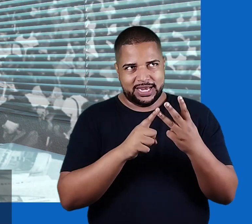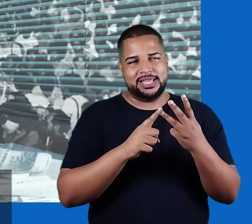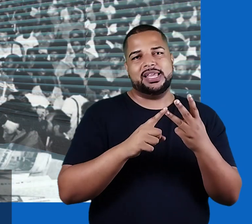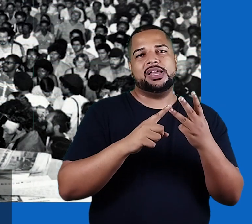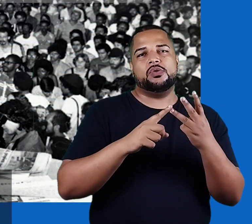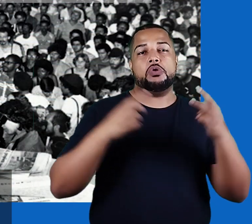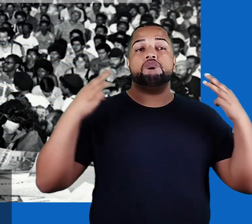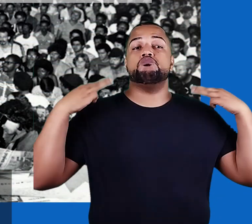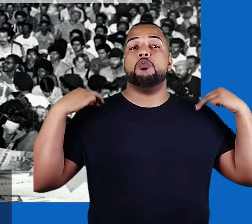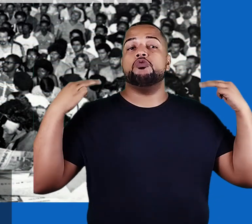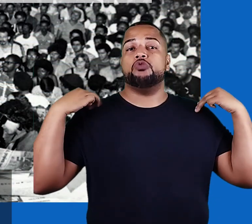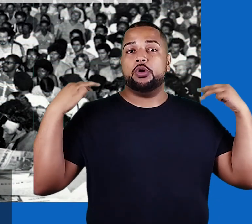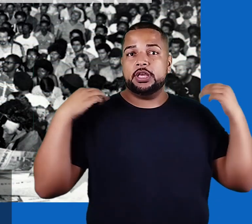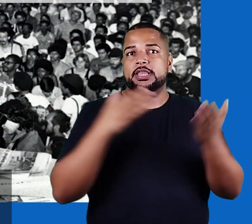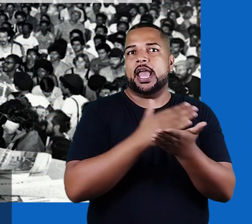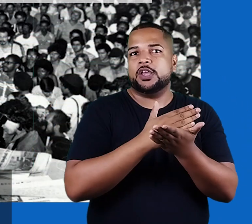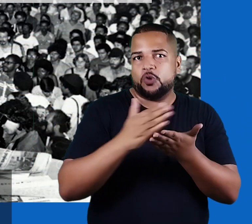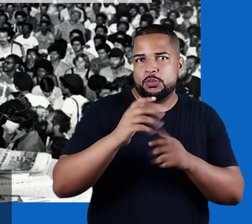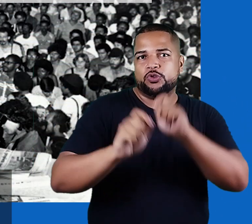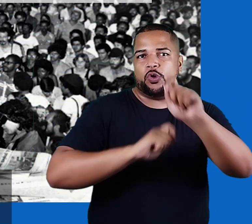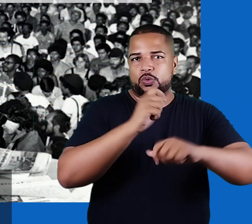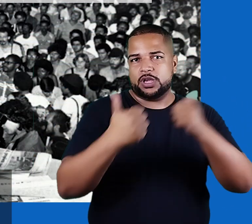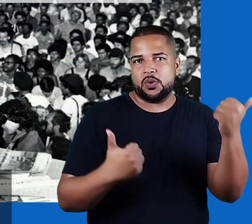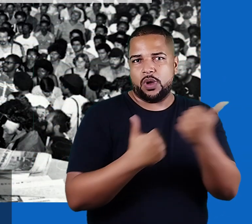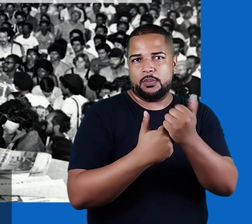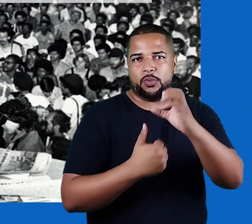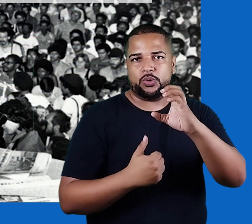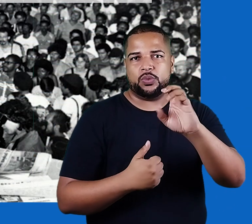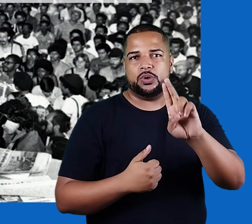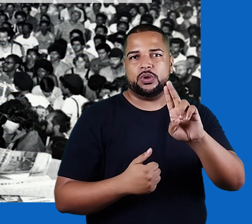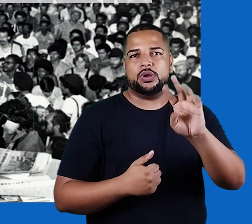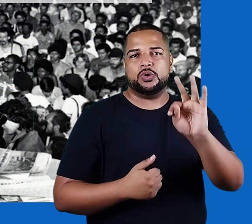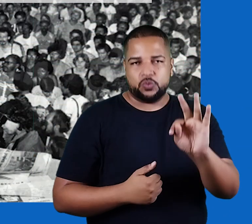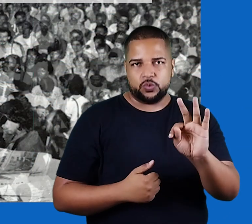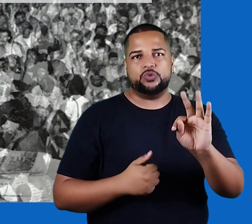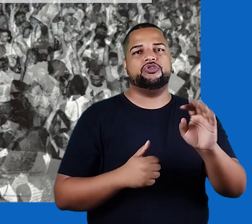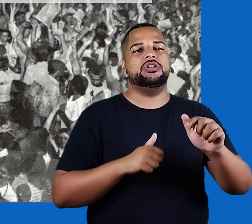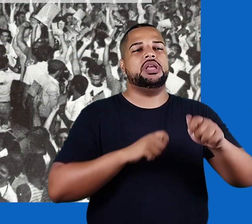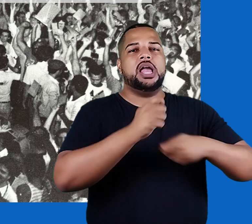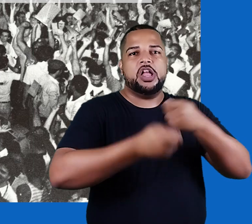terceiro sindicato naquela época lá a ser